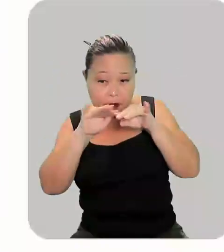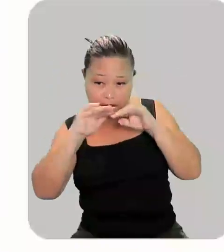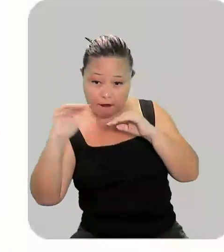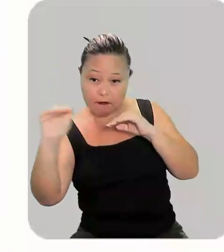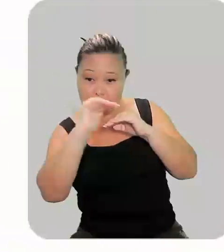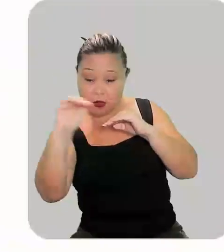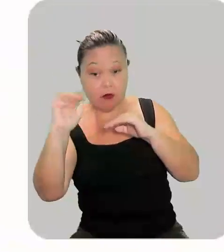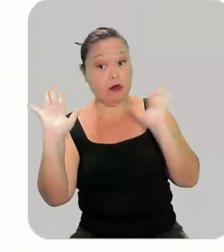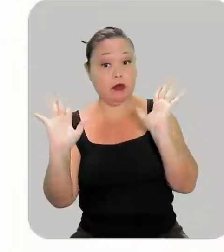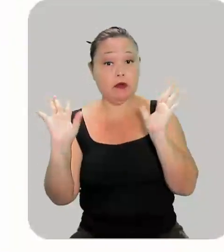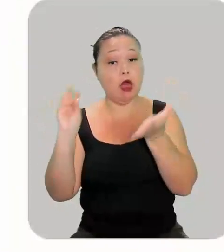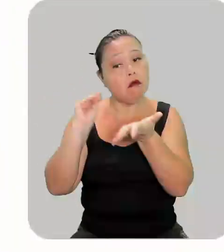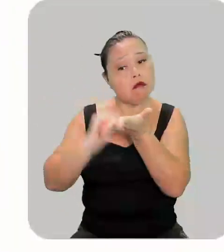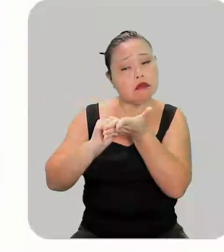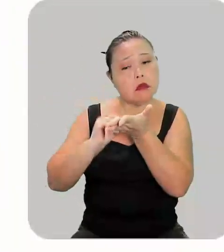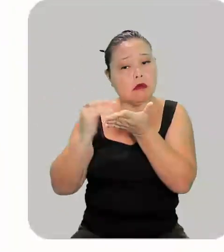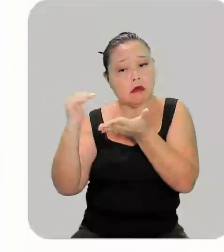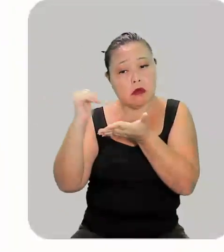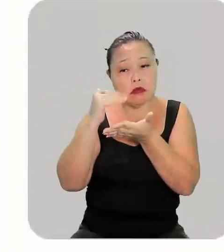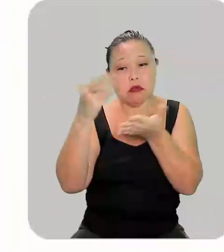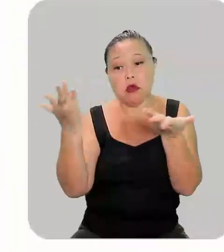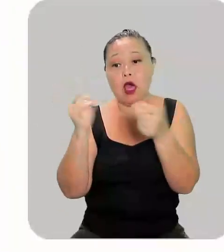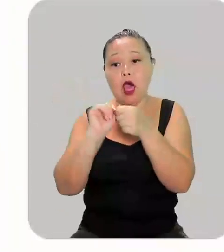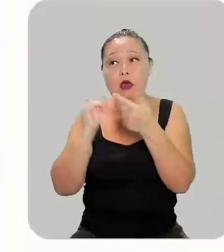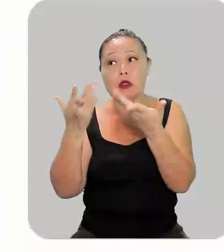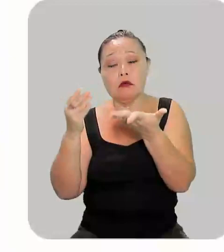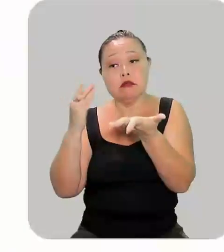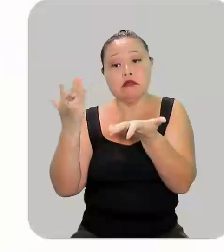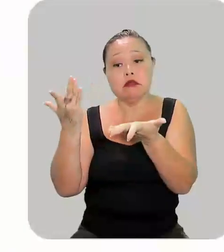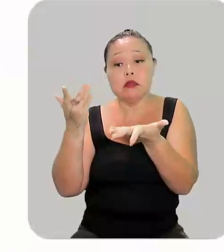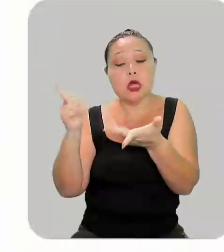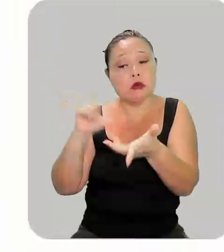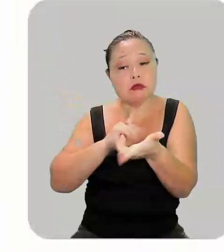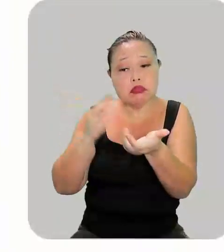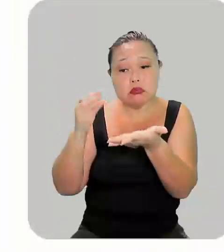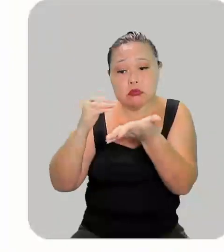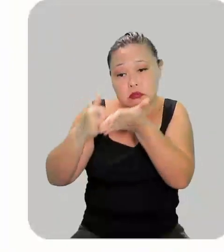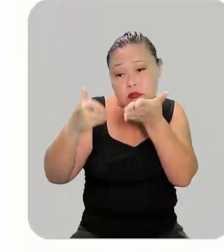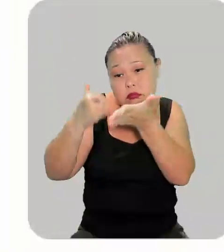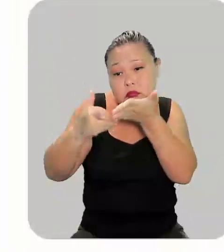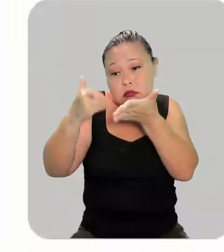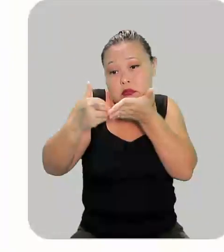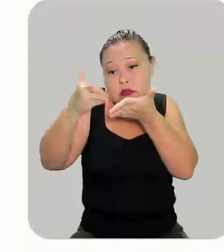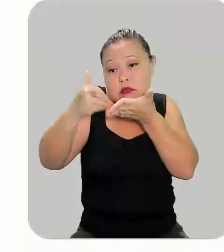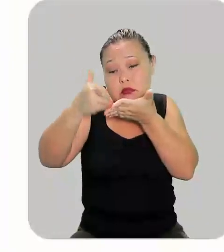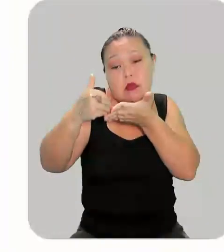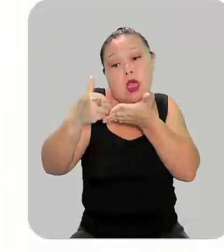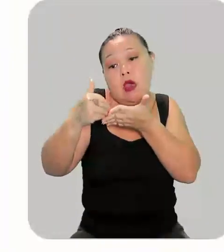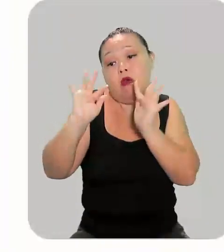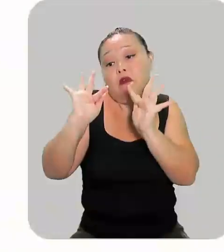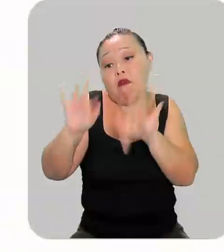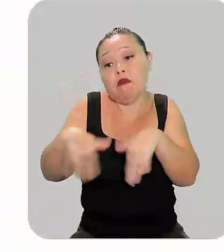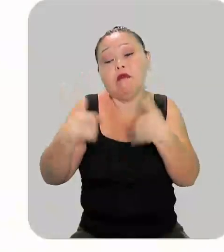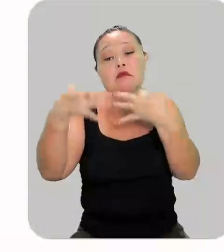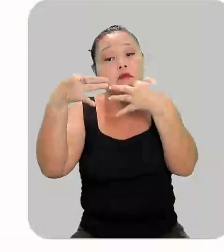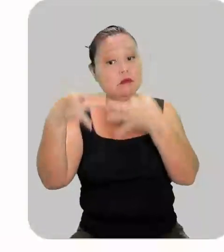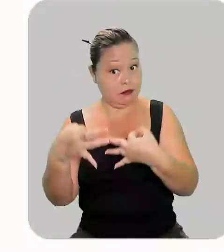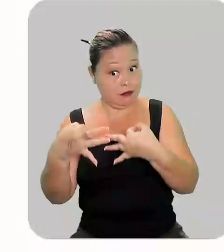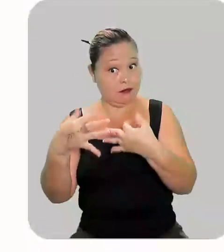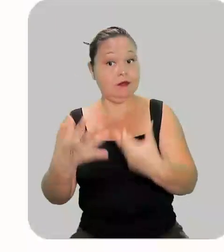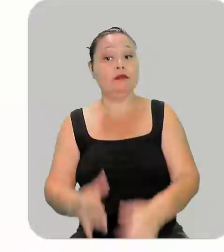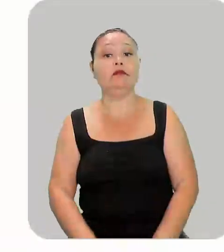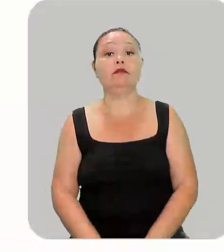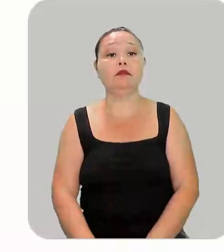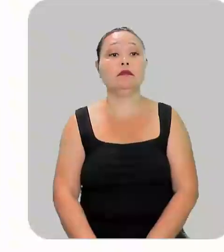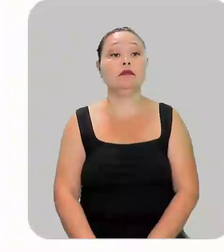plana convencional, né? Não era um retângulo convencional, então a gente teve que fazer os devidos descontos, mas no final dá tudo